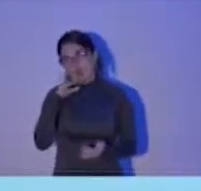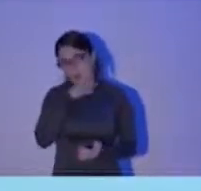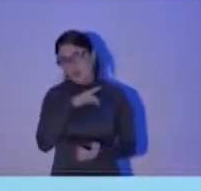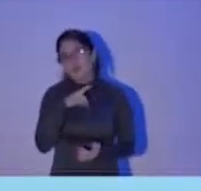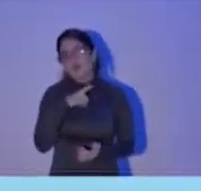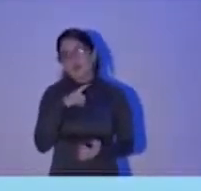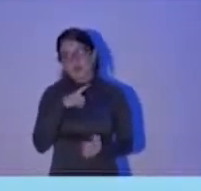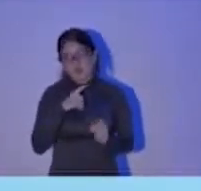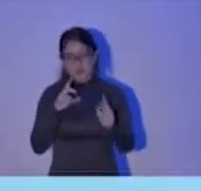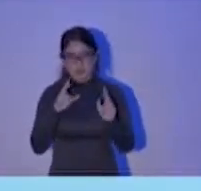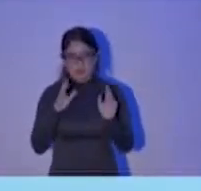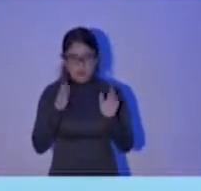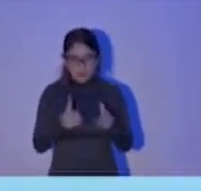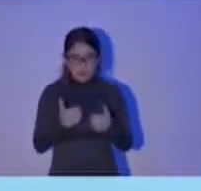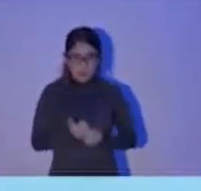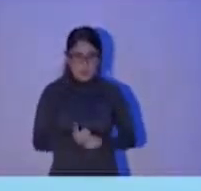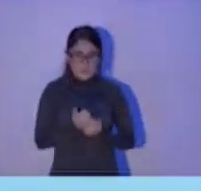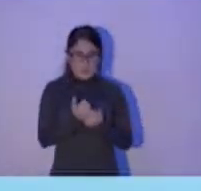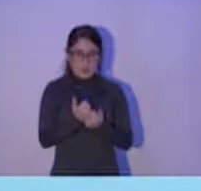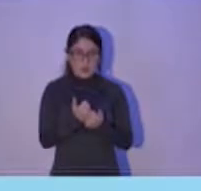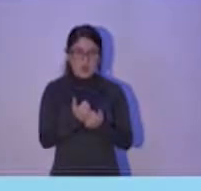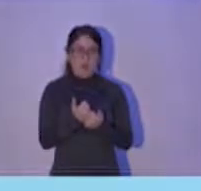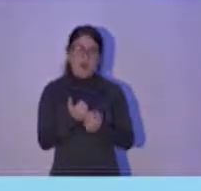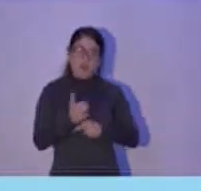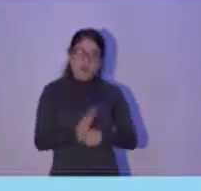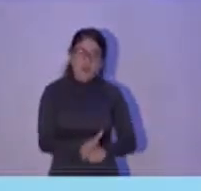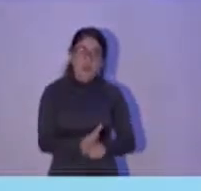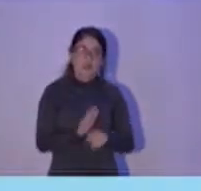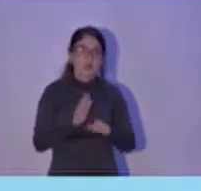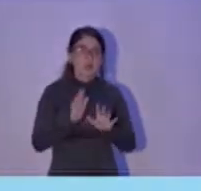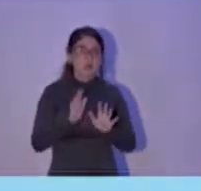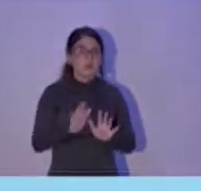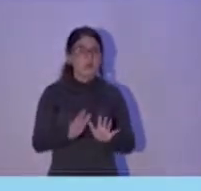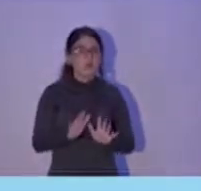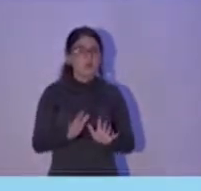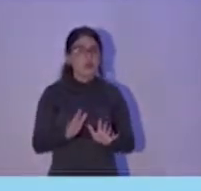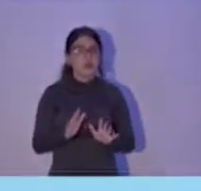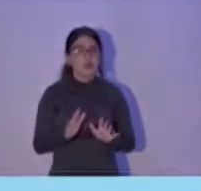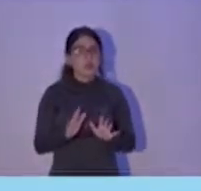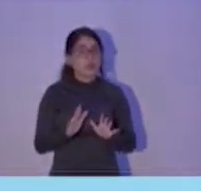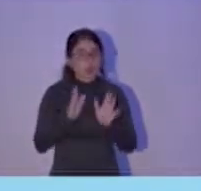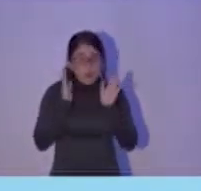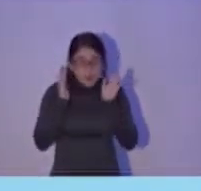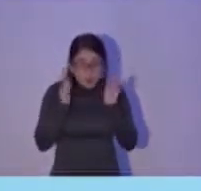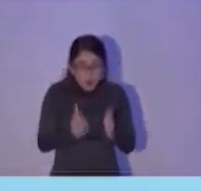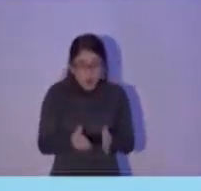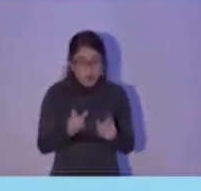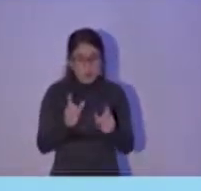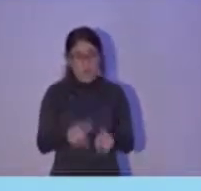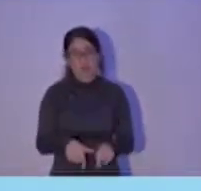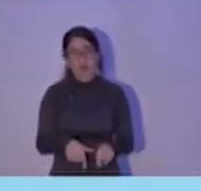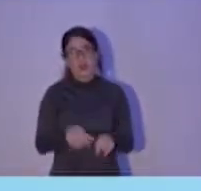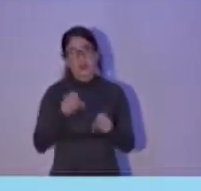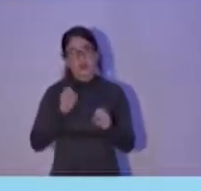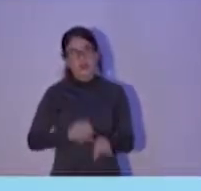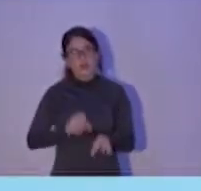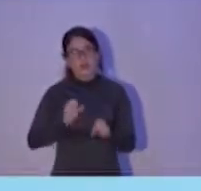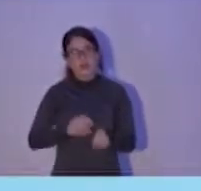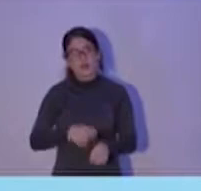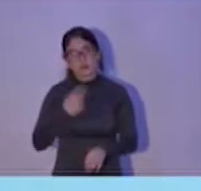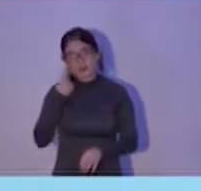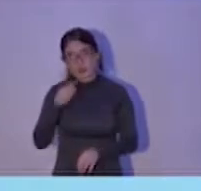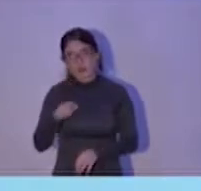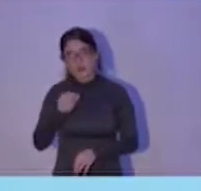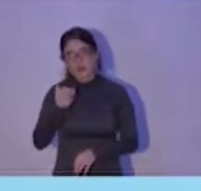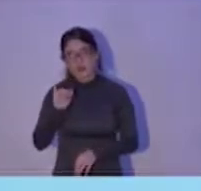caráter, né, de apoio, de assistência, mas que seja, sobretudo, educacional. Quando nós olhamos os resultados de IDEB nas